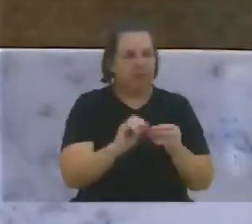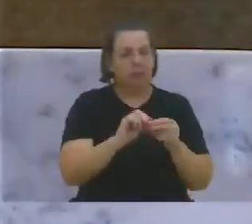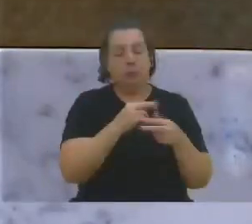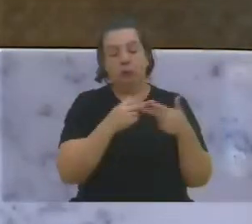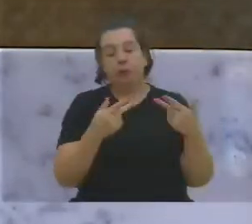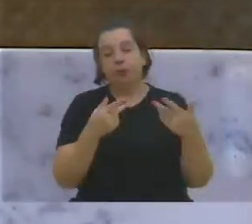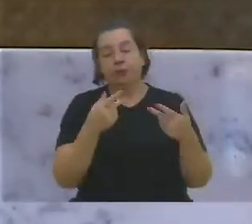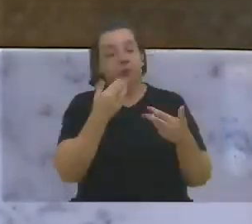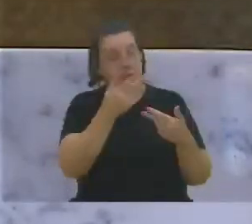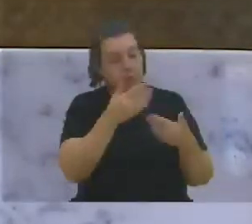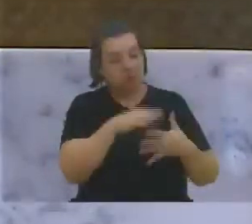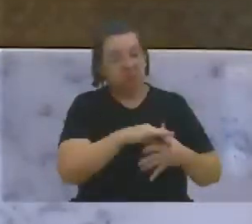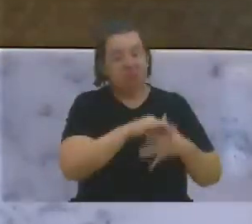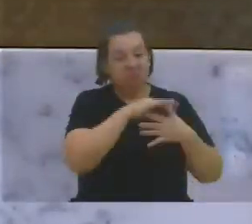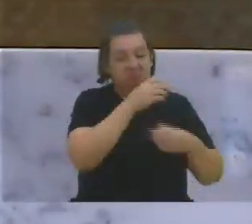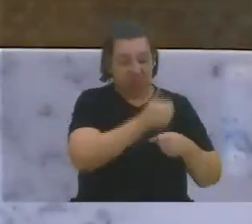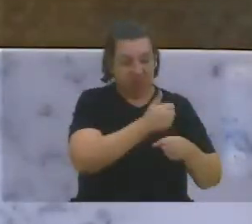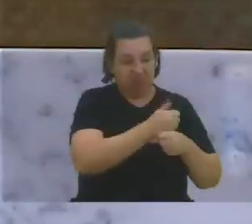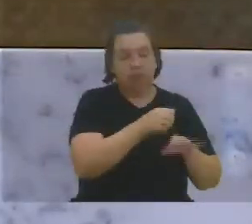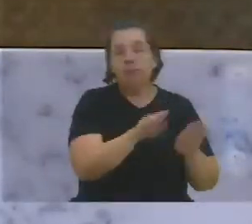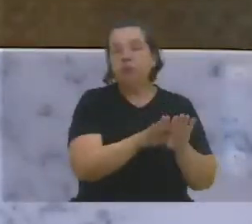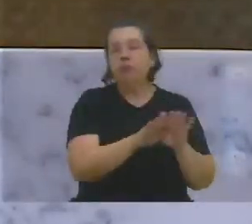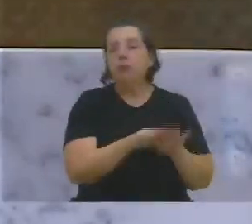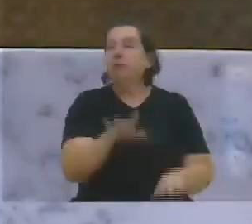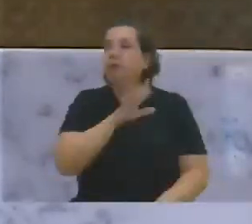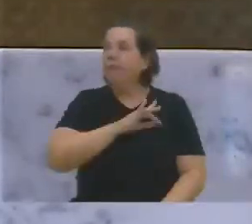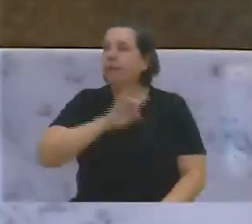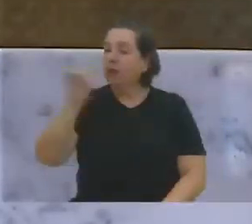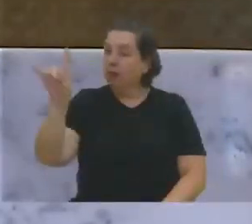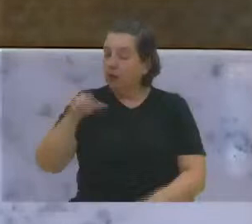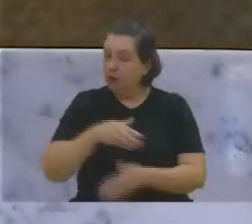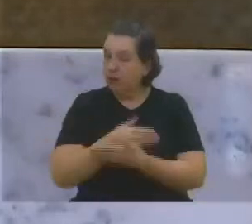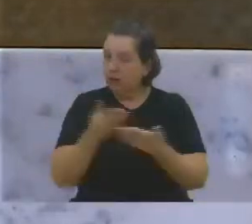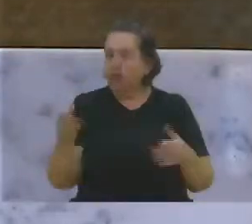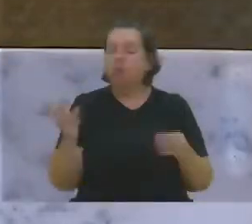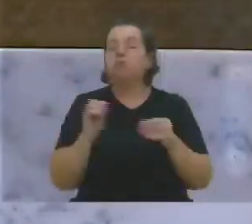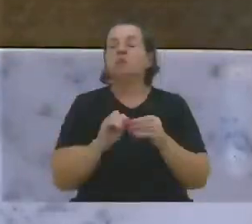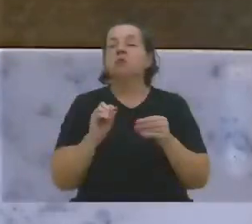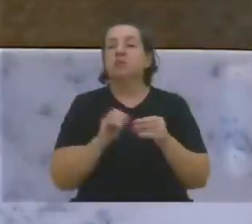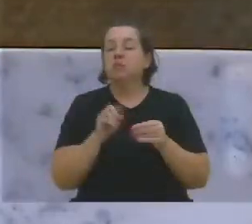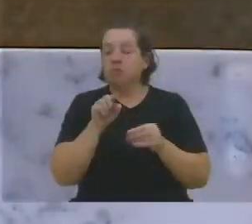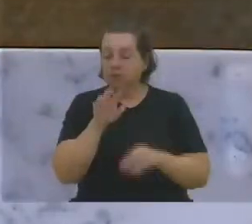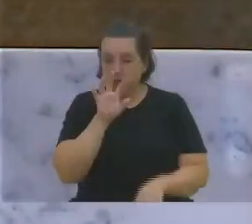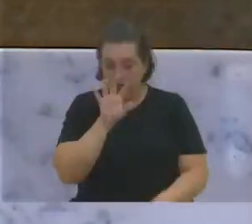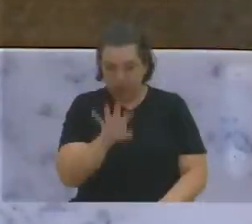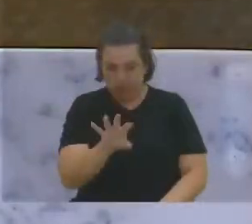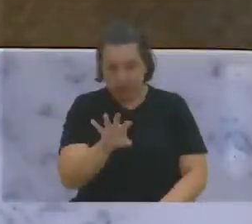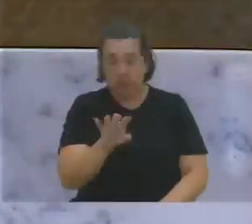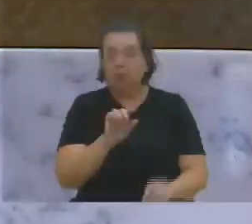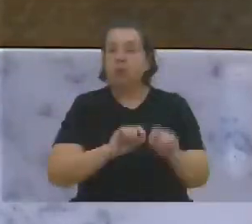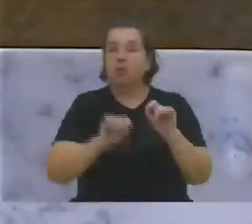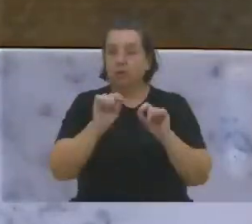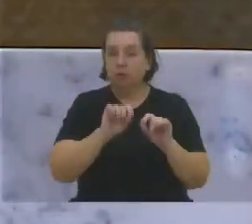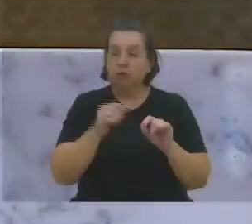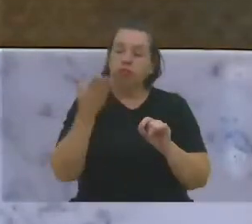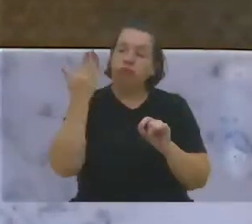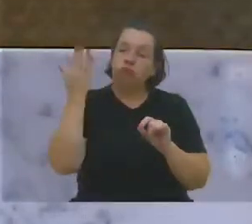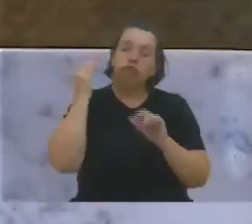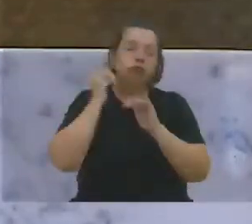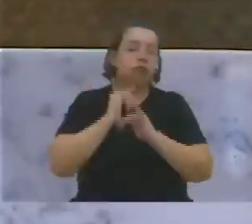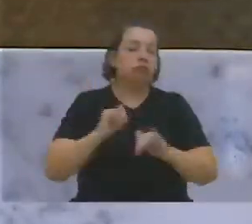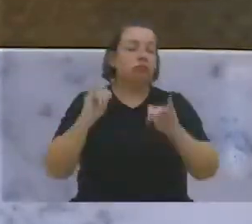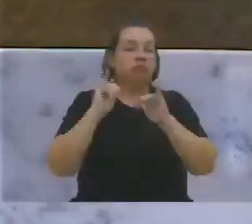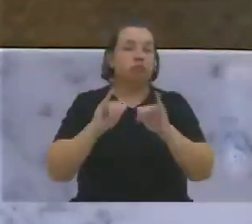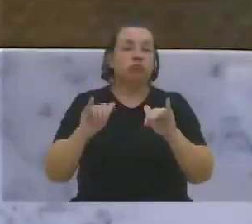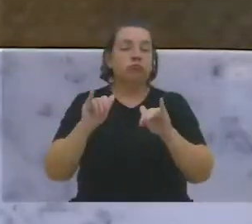vossos chefes. Deus, porém, cumpriu desse modo o que havia anunciado